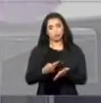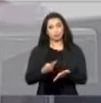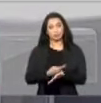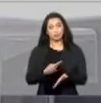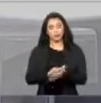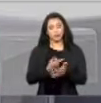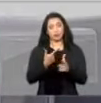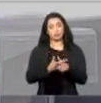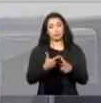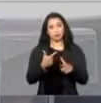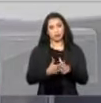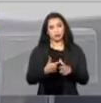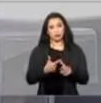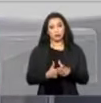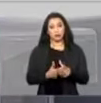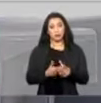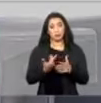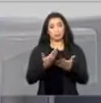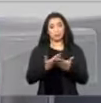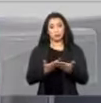foi dispersada.